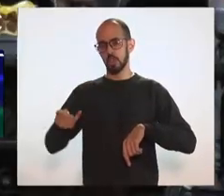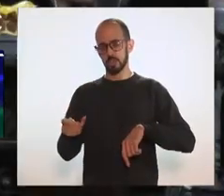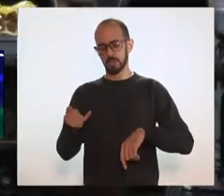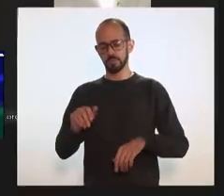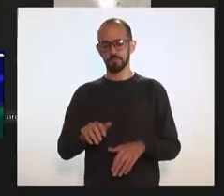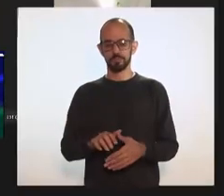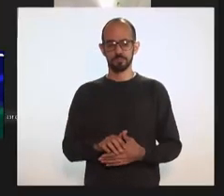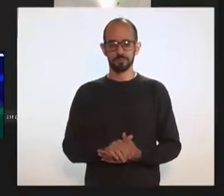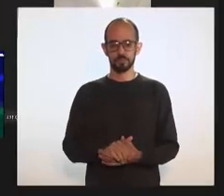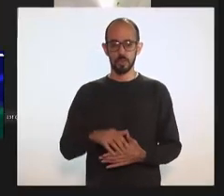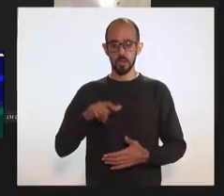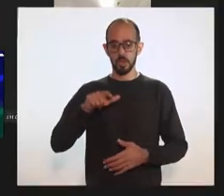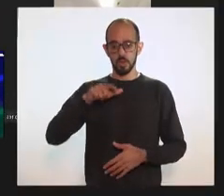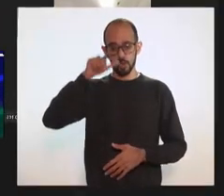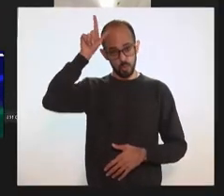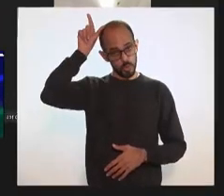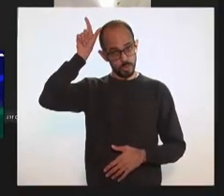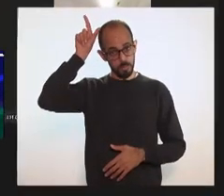Paulo.